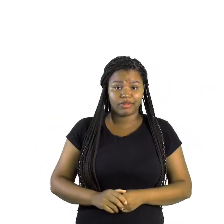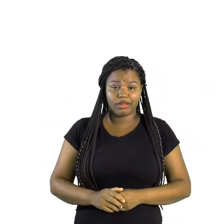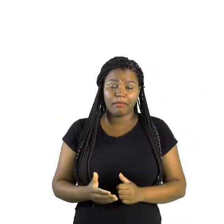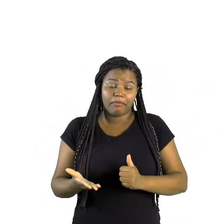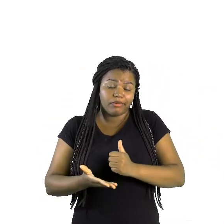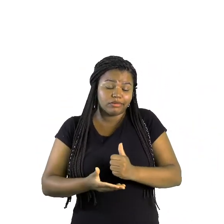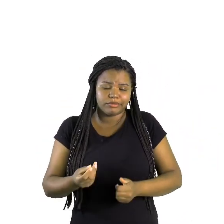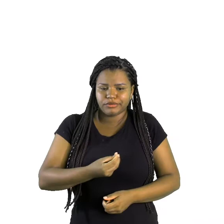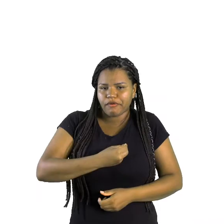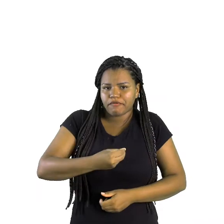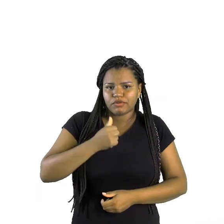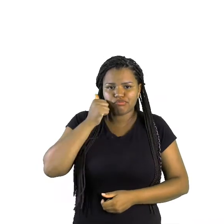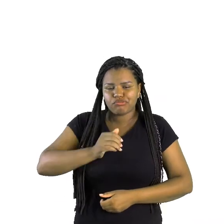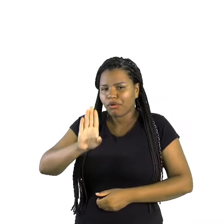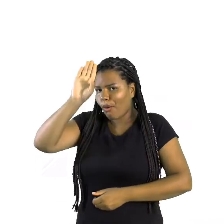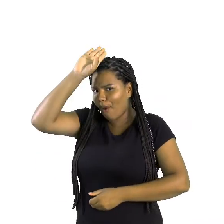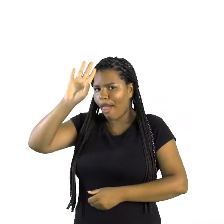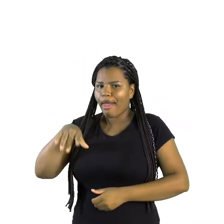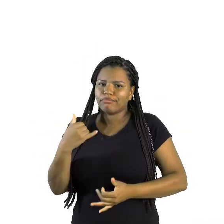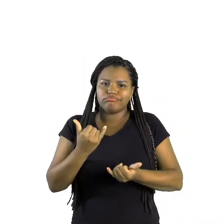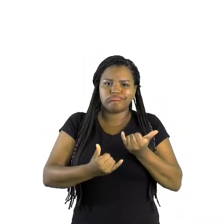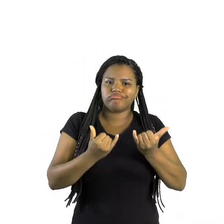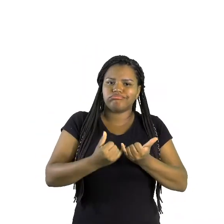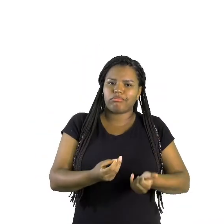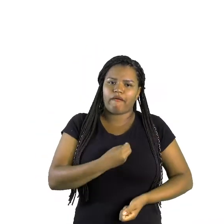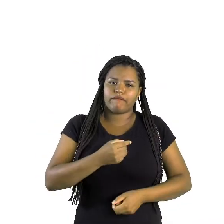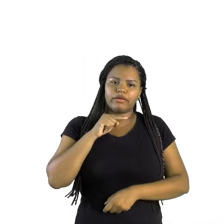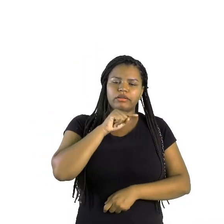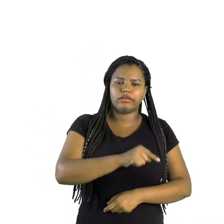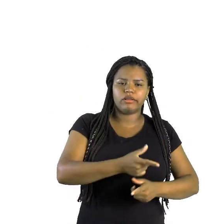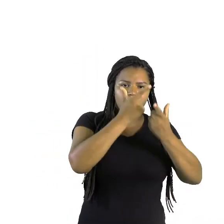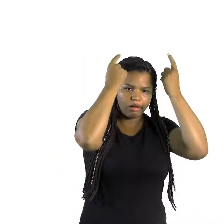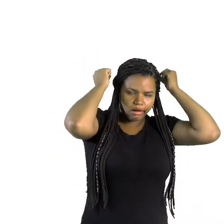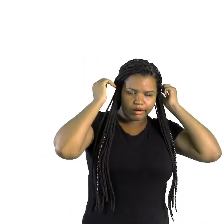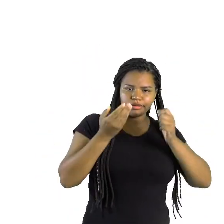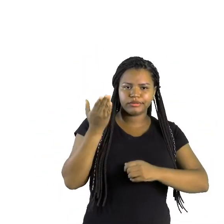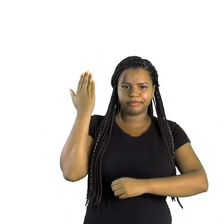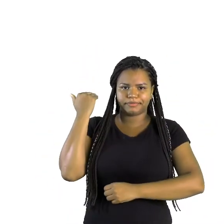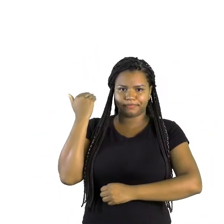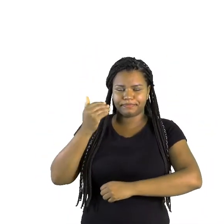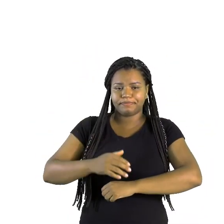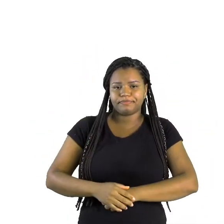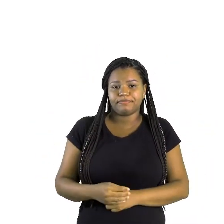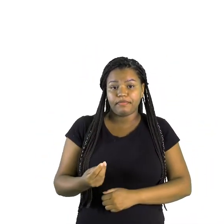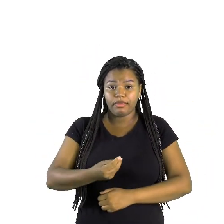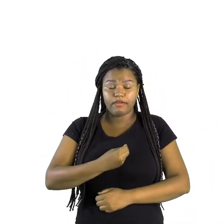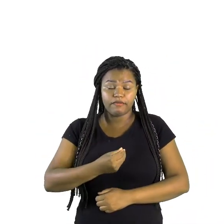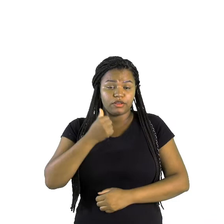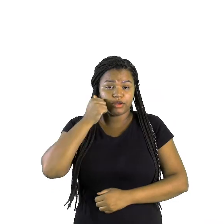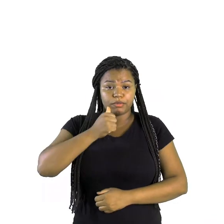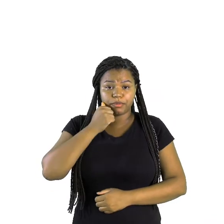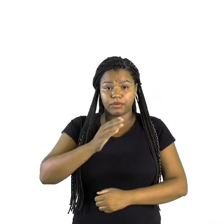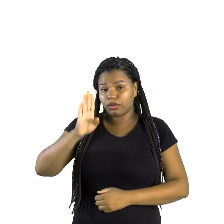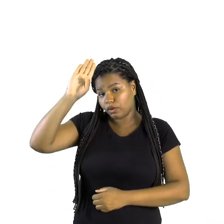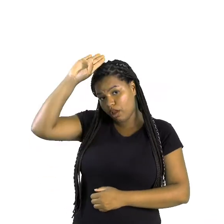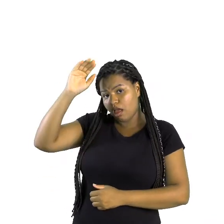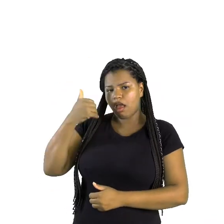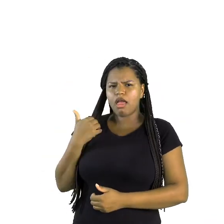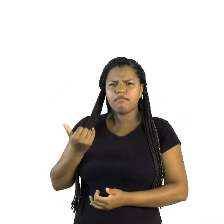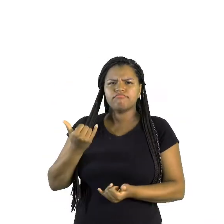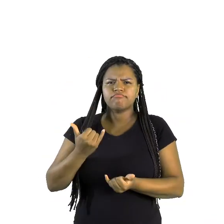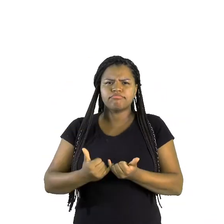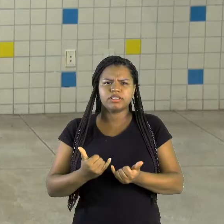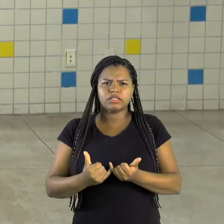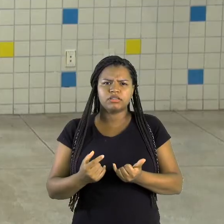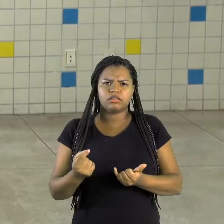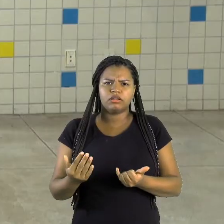mulheres romanas era semelhante à vida das mulheres na Grécia Antiga. A vida das mulheres romanas era muito próxima da condição